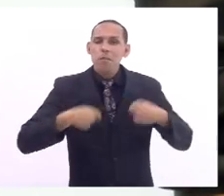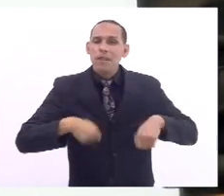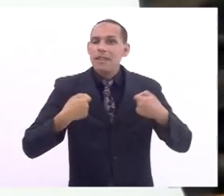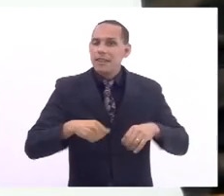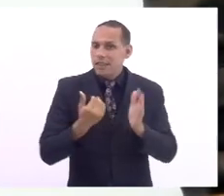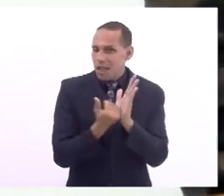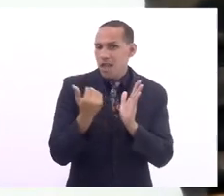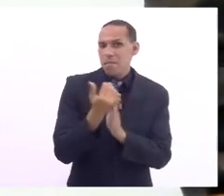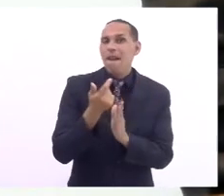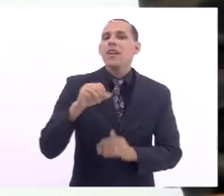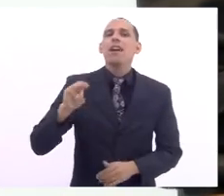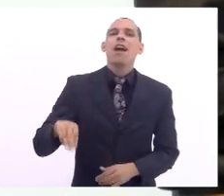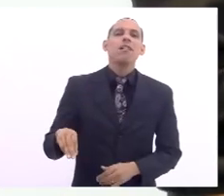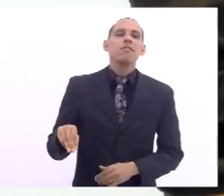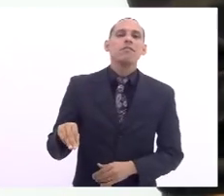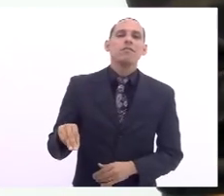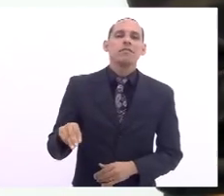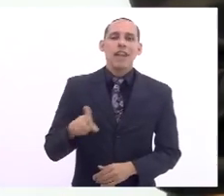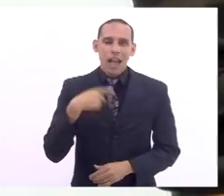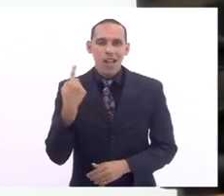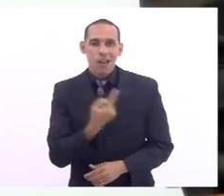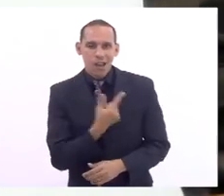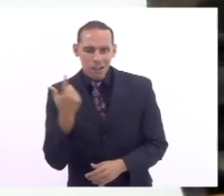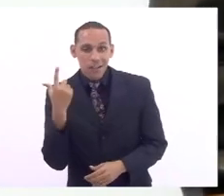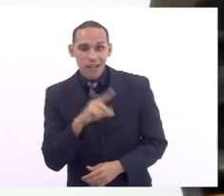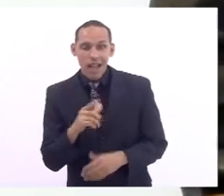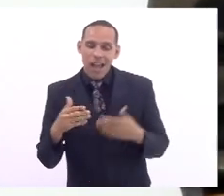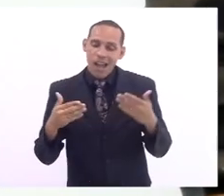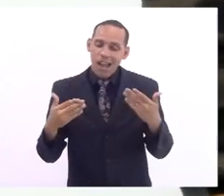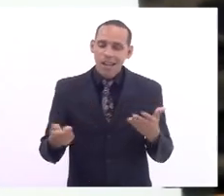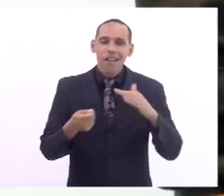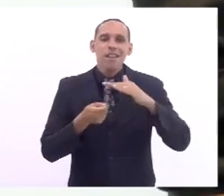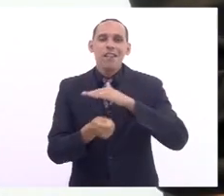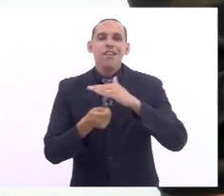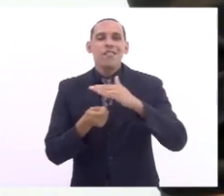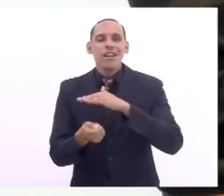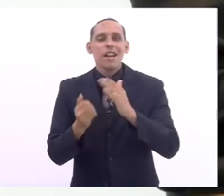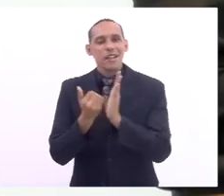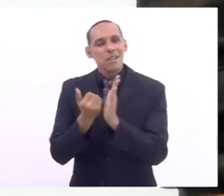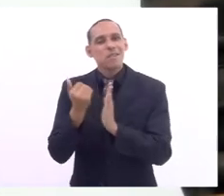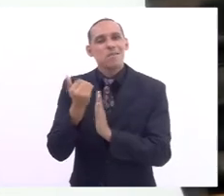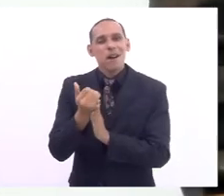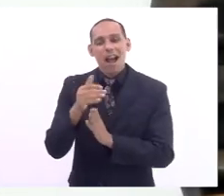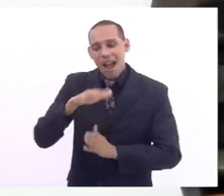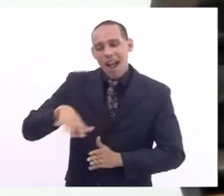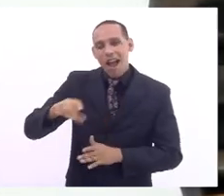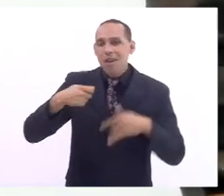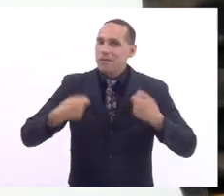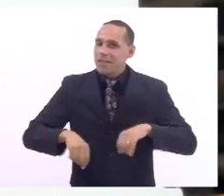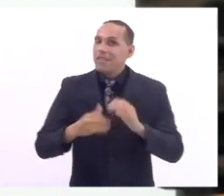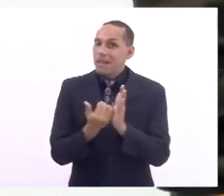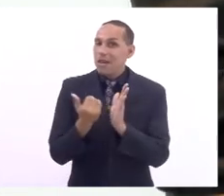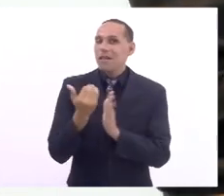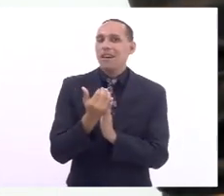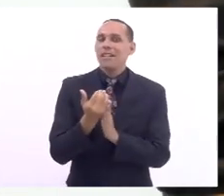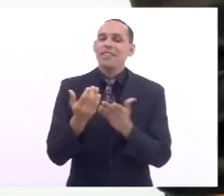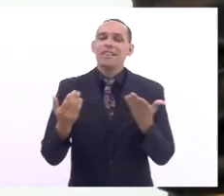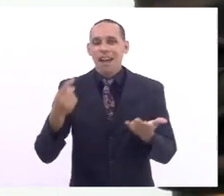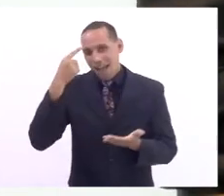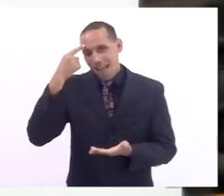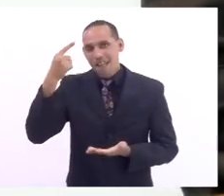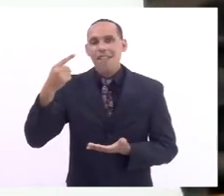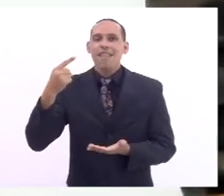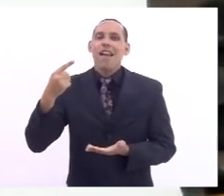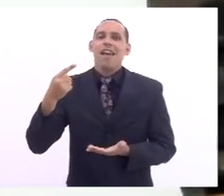e a partir disso aí sim a gente ter priorização de investimento público nas áreas que mais precisam é por isso que a ideia